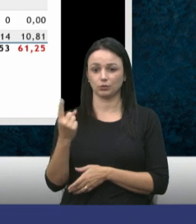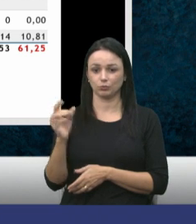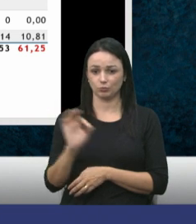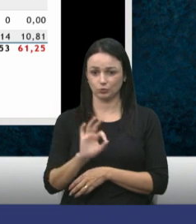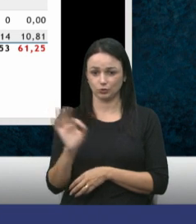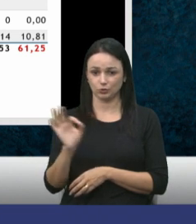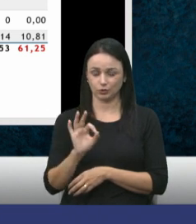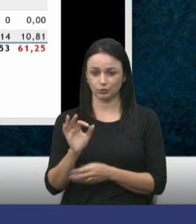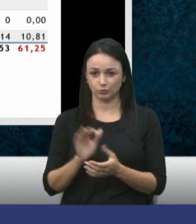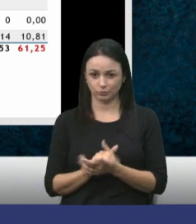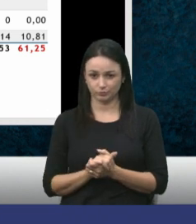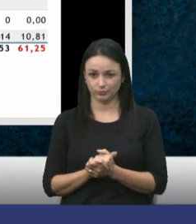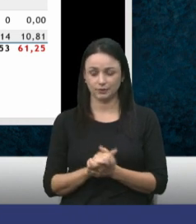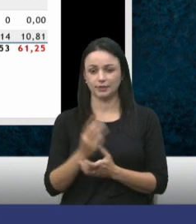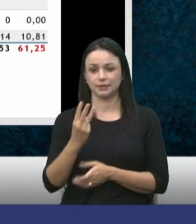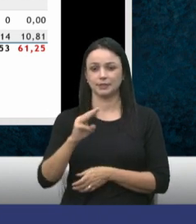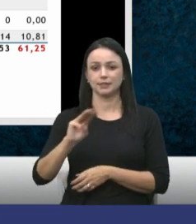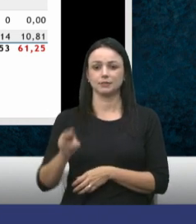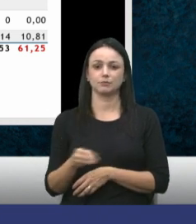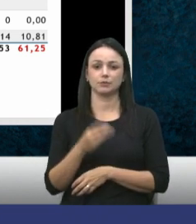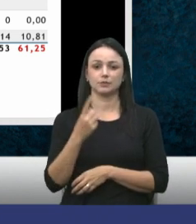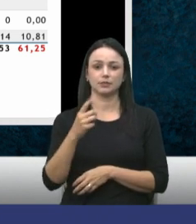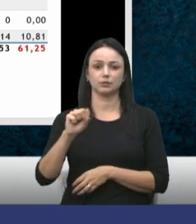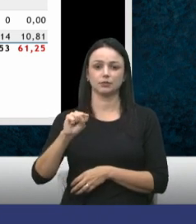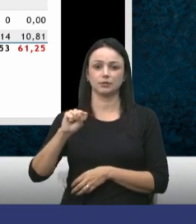10,81%, ou seja, R$